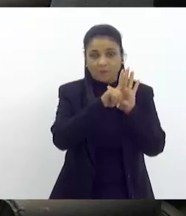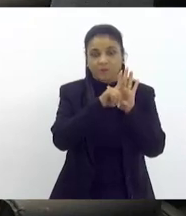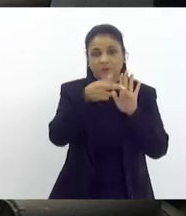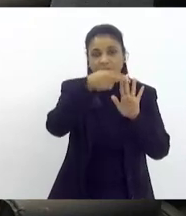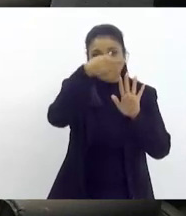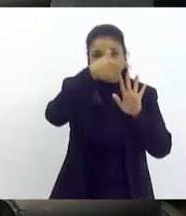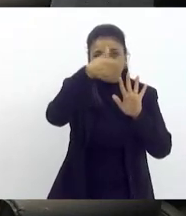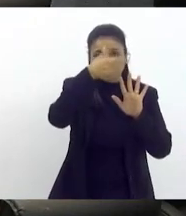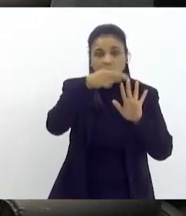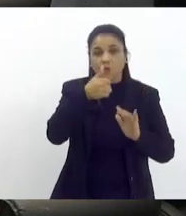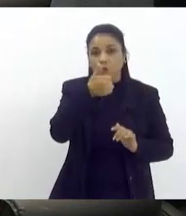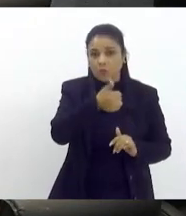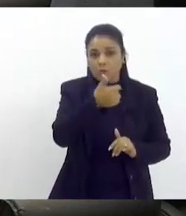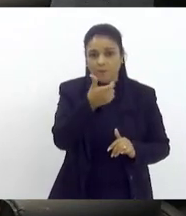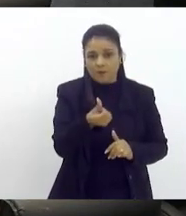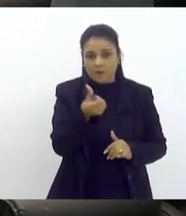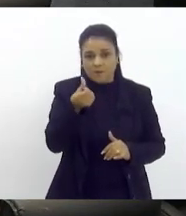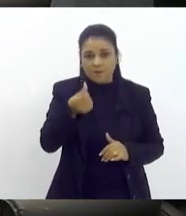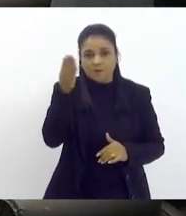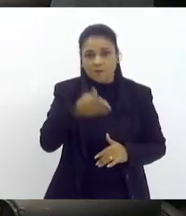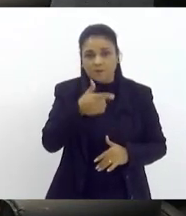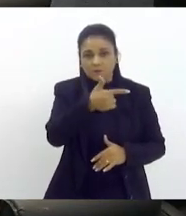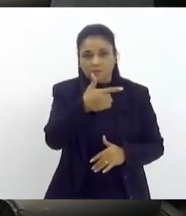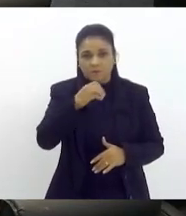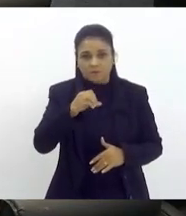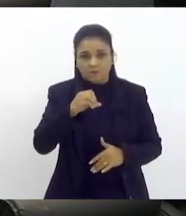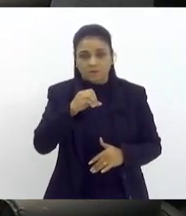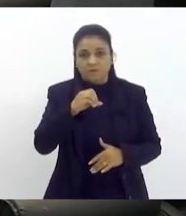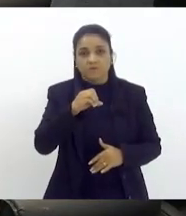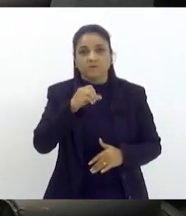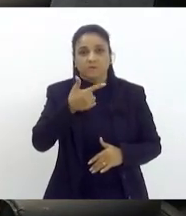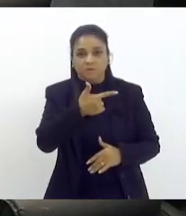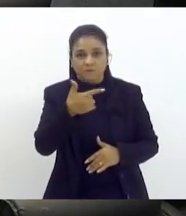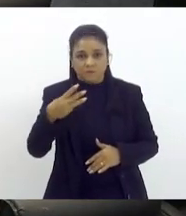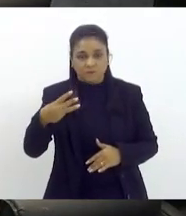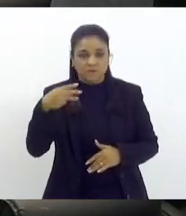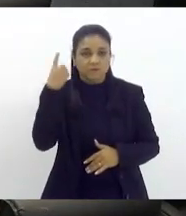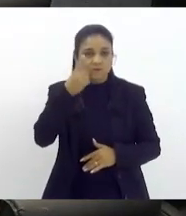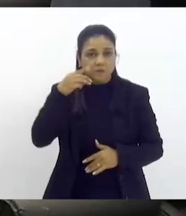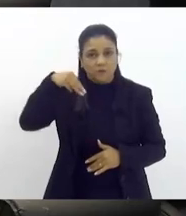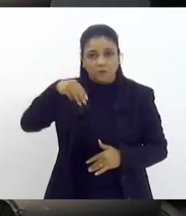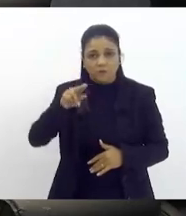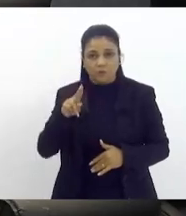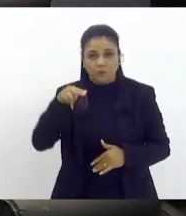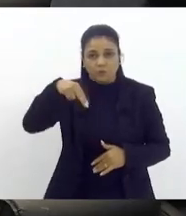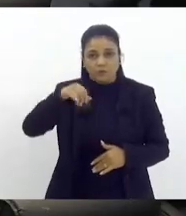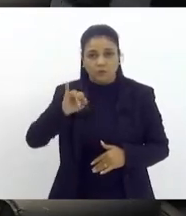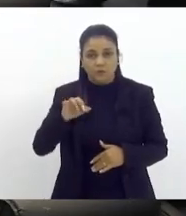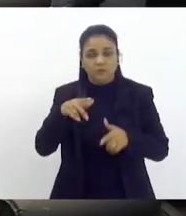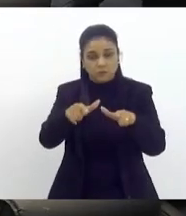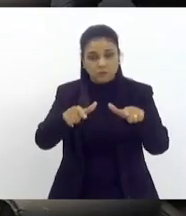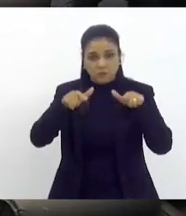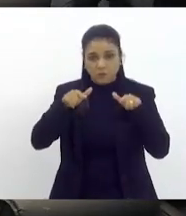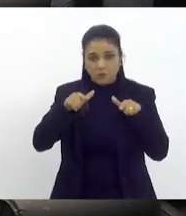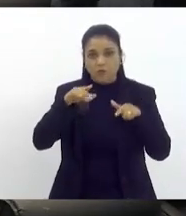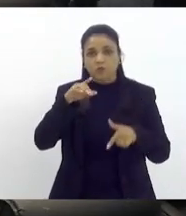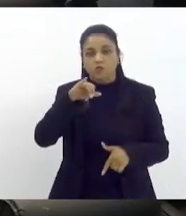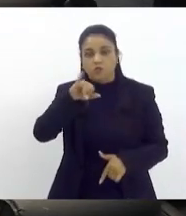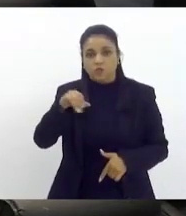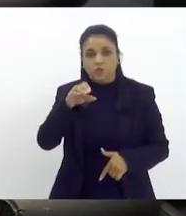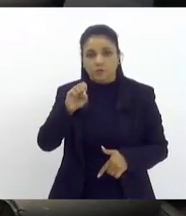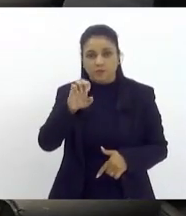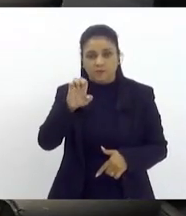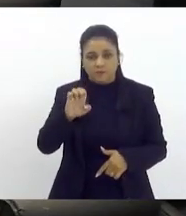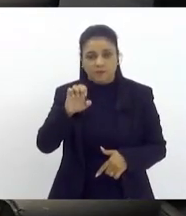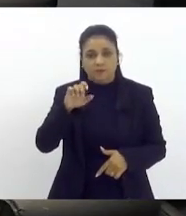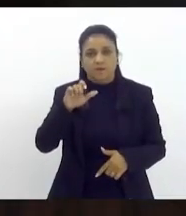166 de 2023 de autoria do deputado munir Neto que concede o diploma José Alencar para Bruno